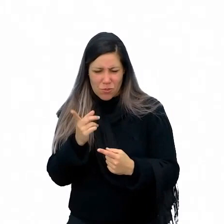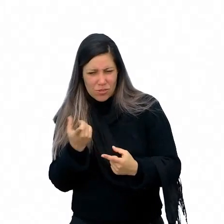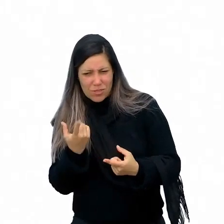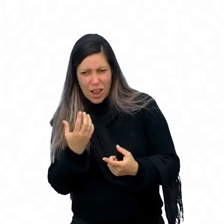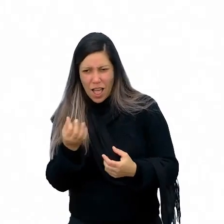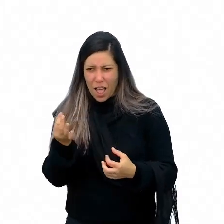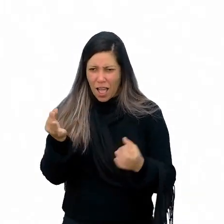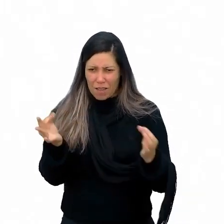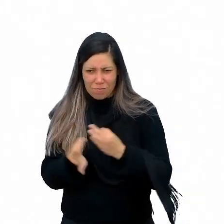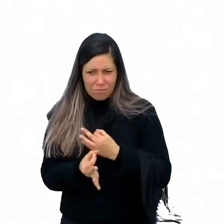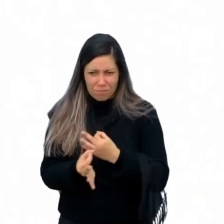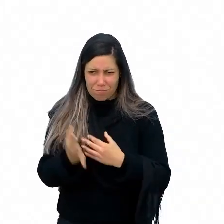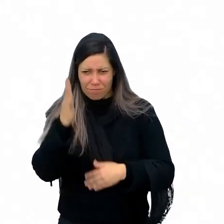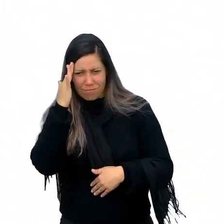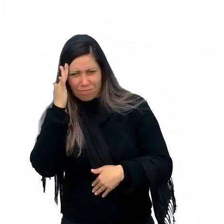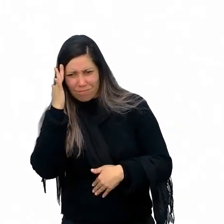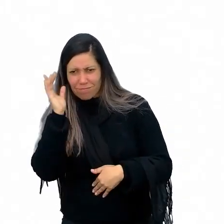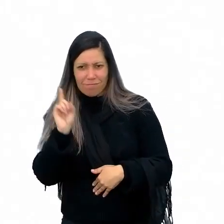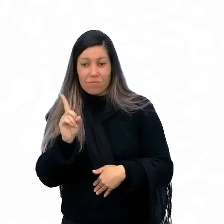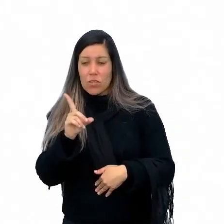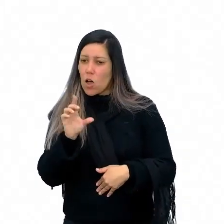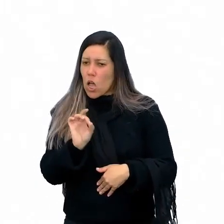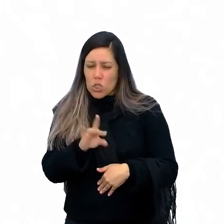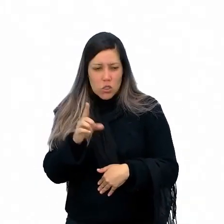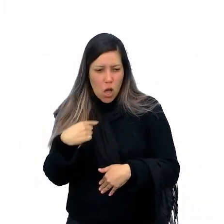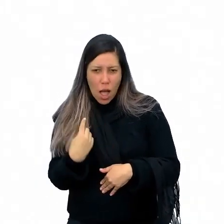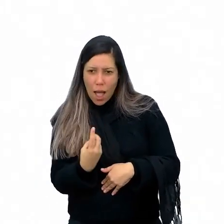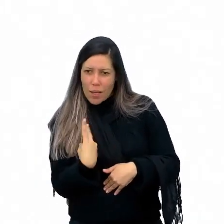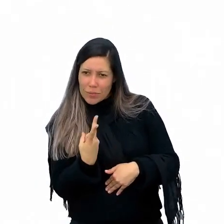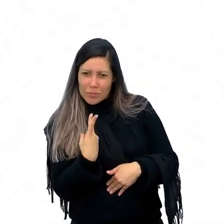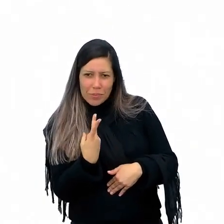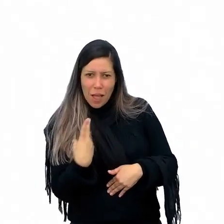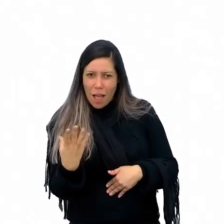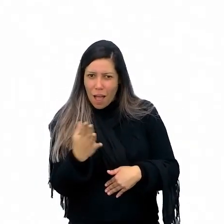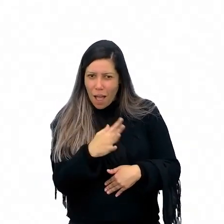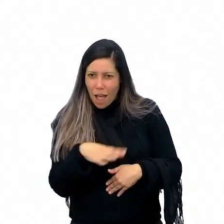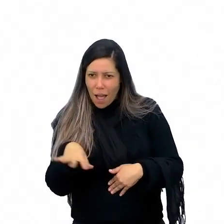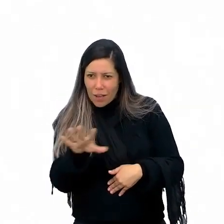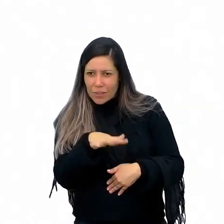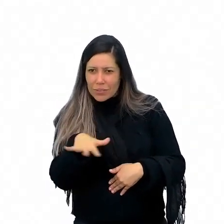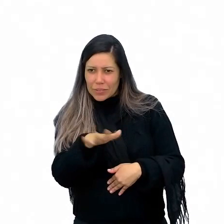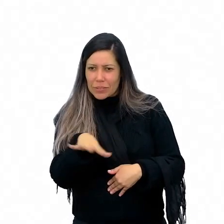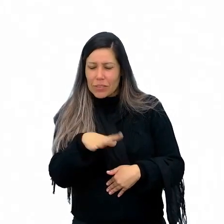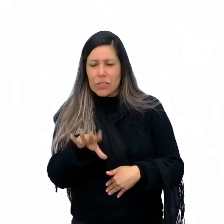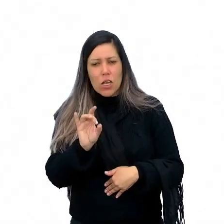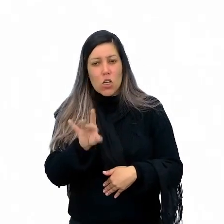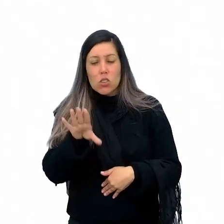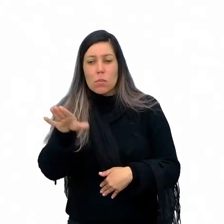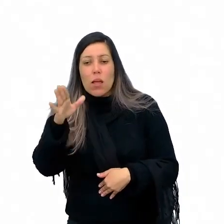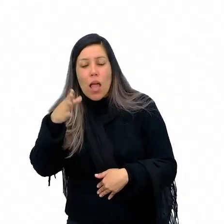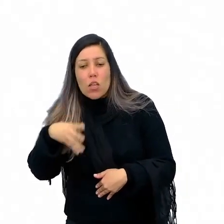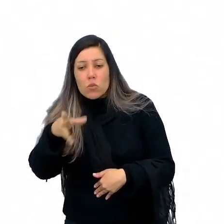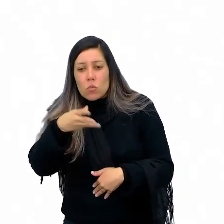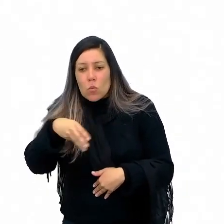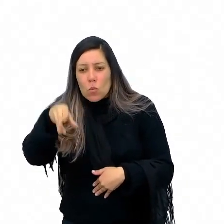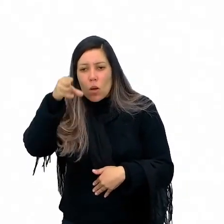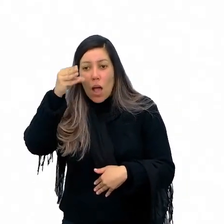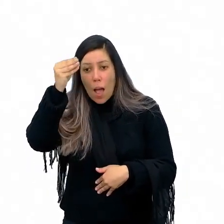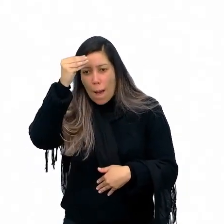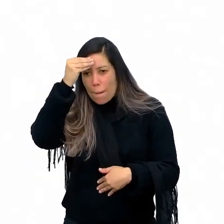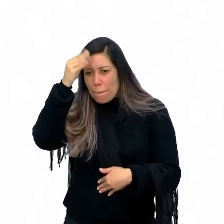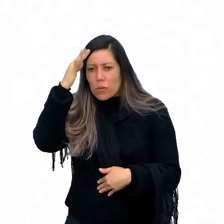enfim, compreensível ou não, porque é para nós mesmo, é para cada um da gente, só para que a gente possa ter esse material, né,